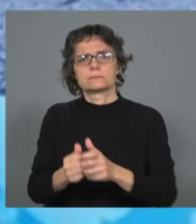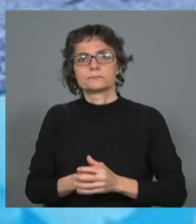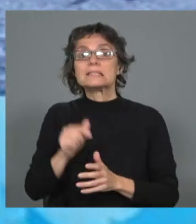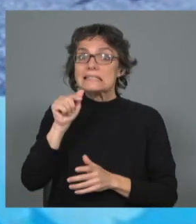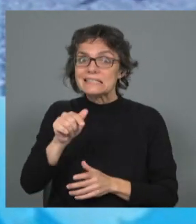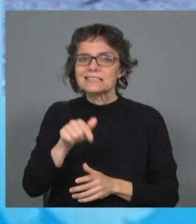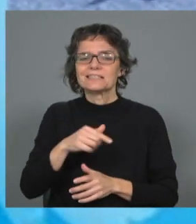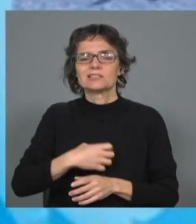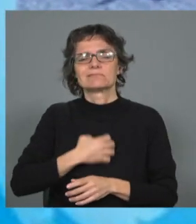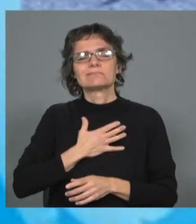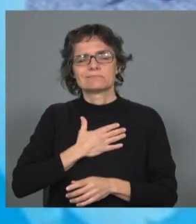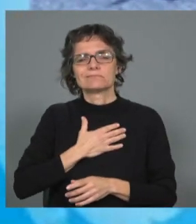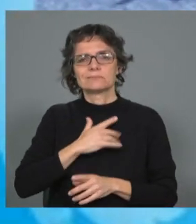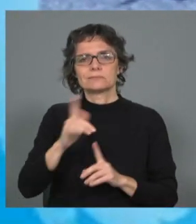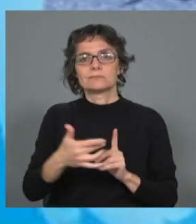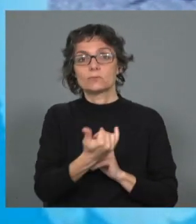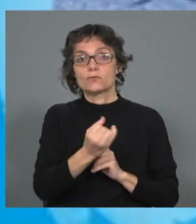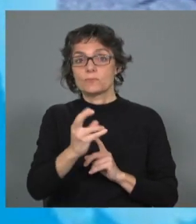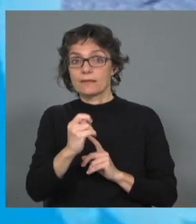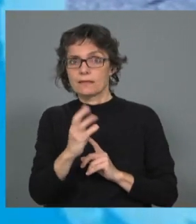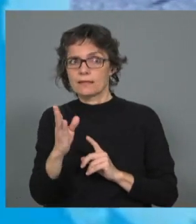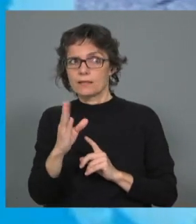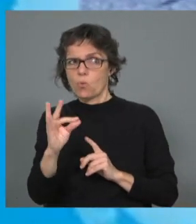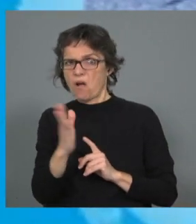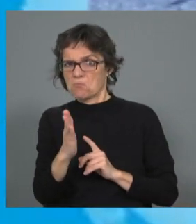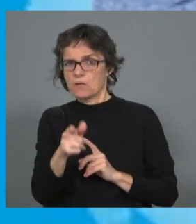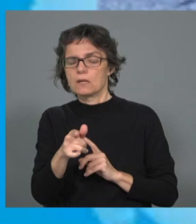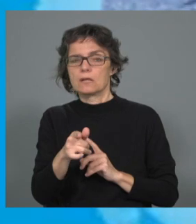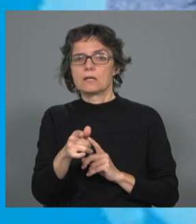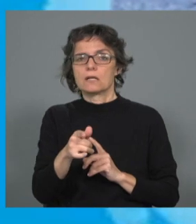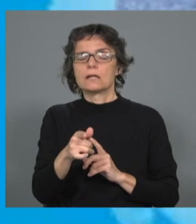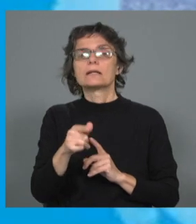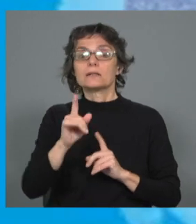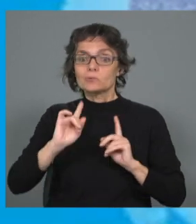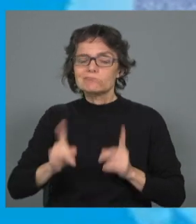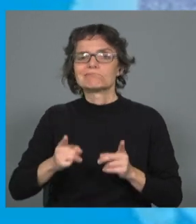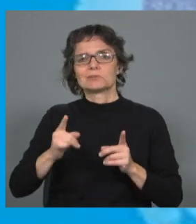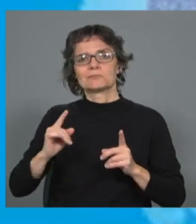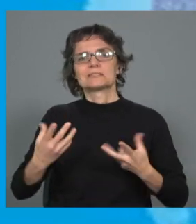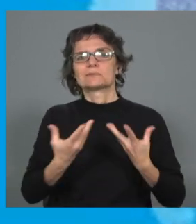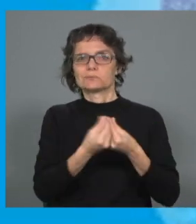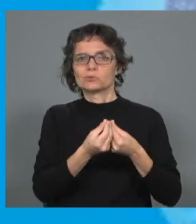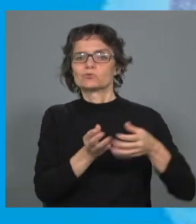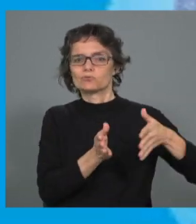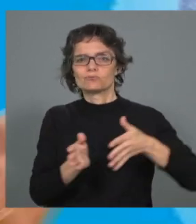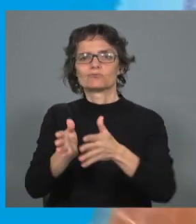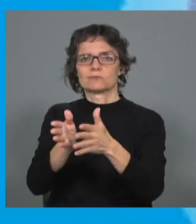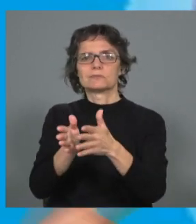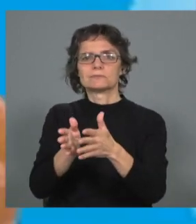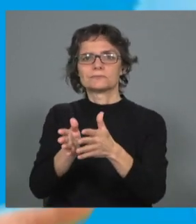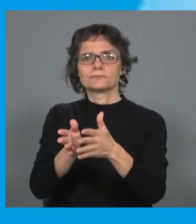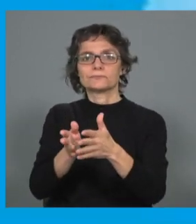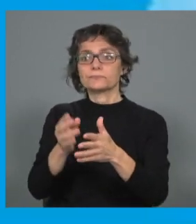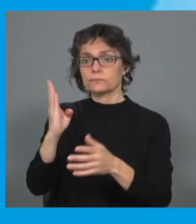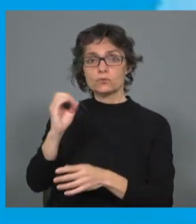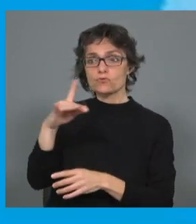foi aí, 2003, 2004, que realmente começámos este caminho. O